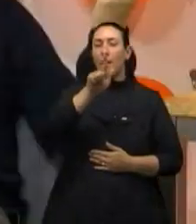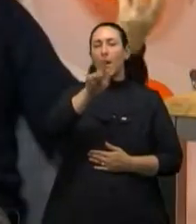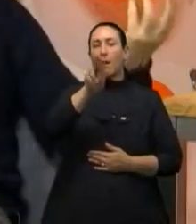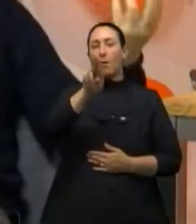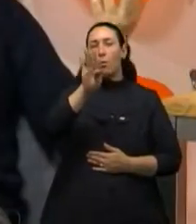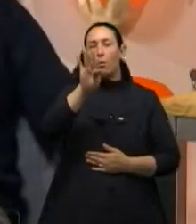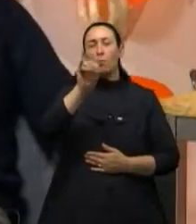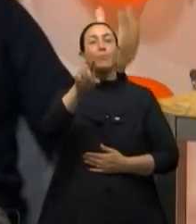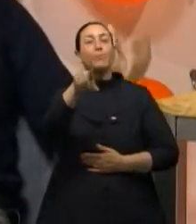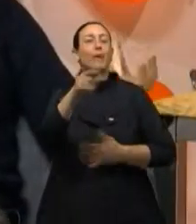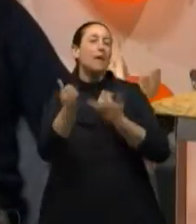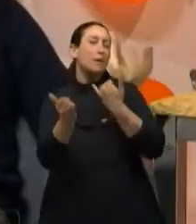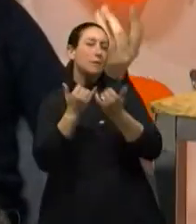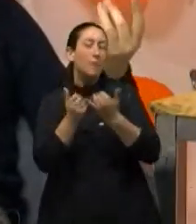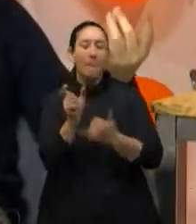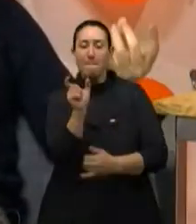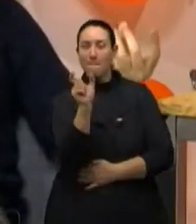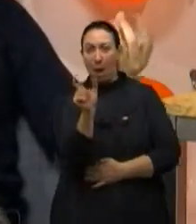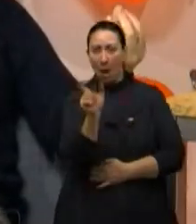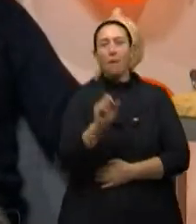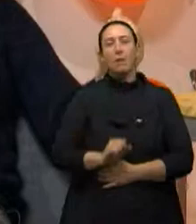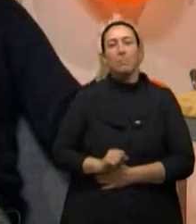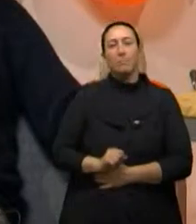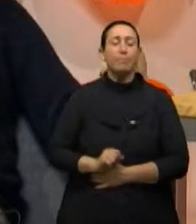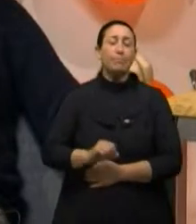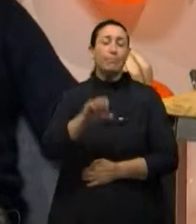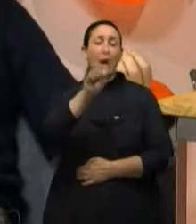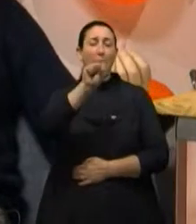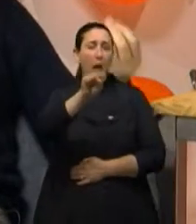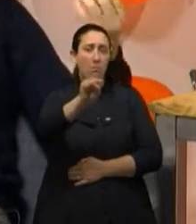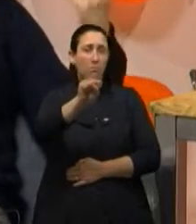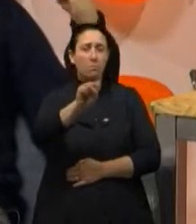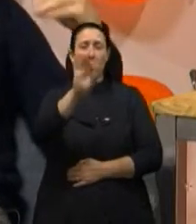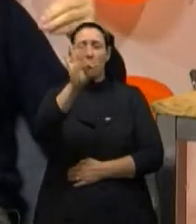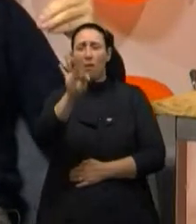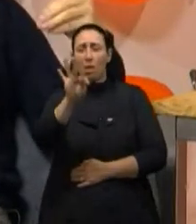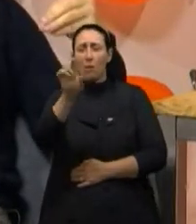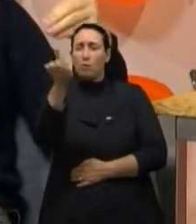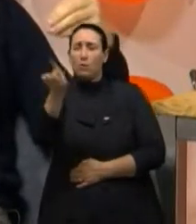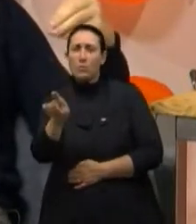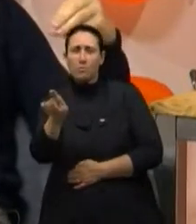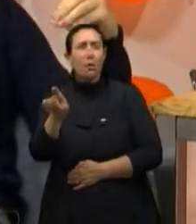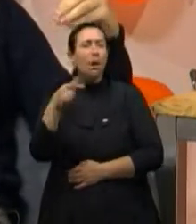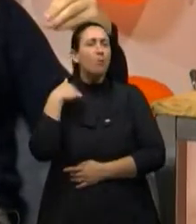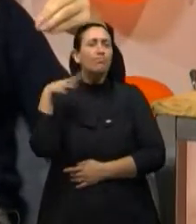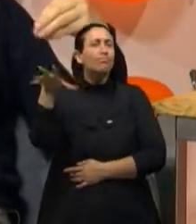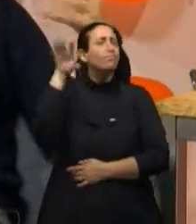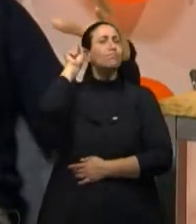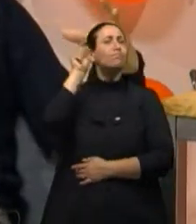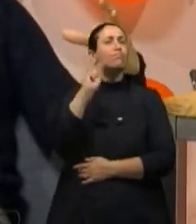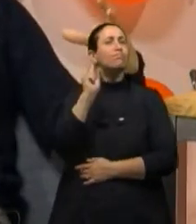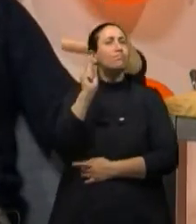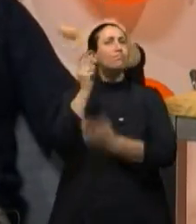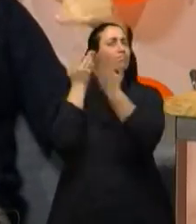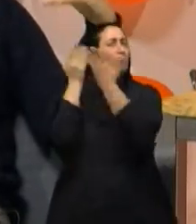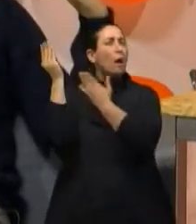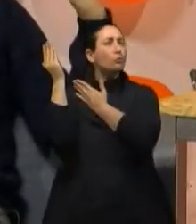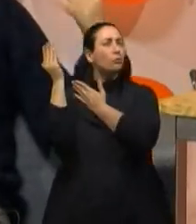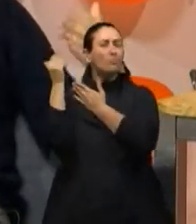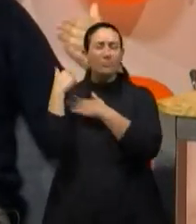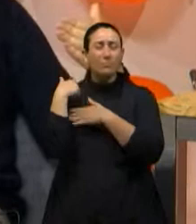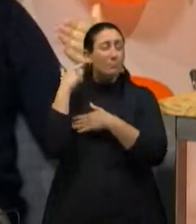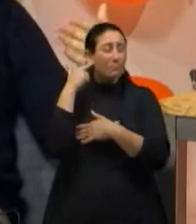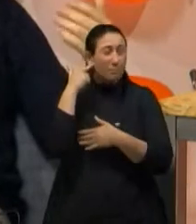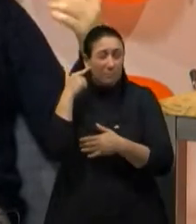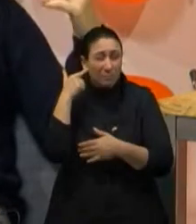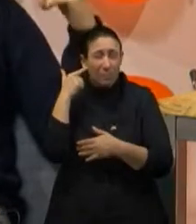o s o f o x o t o d então o que que acontece com com o envelhecimento a gente